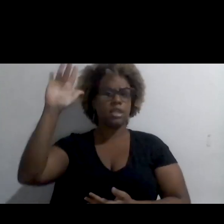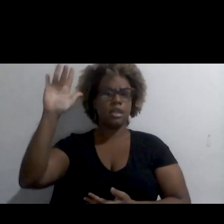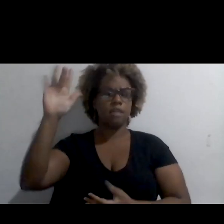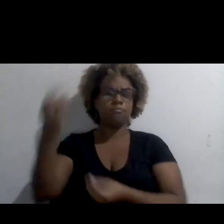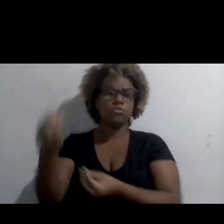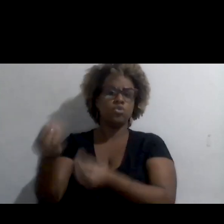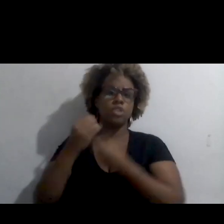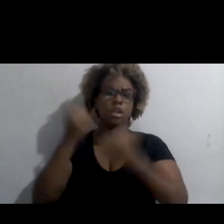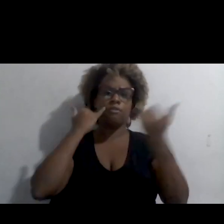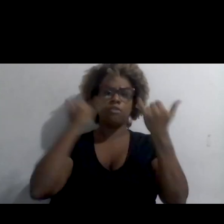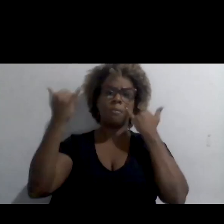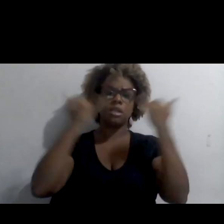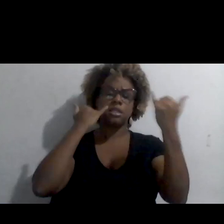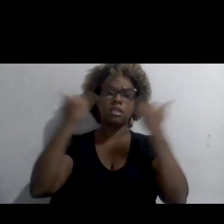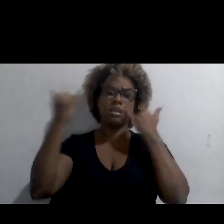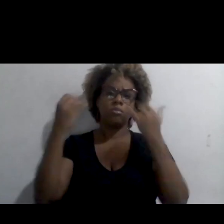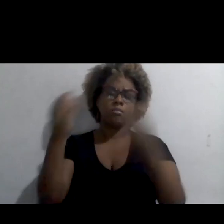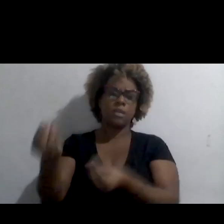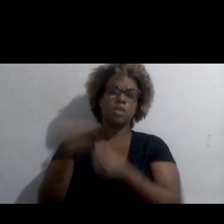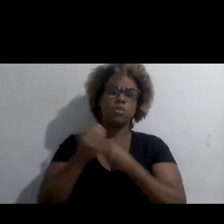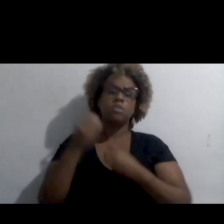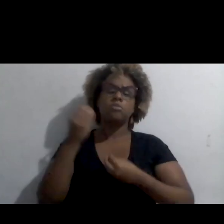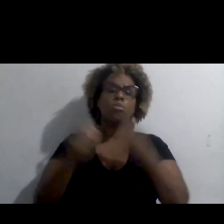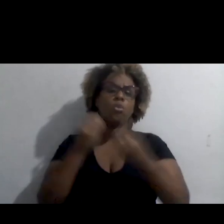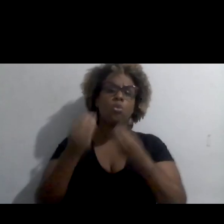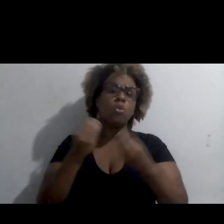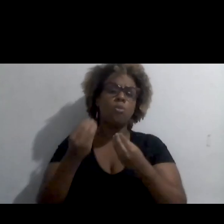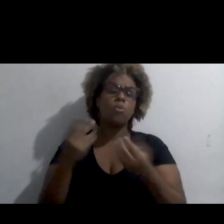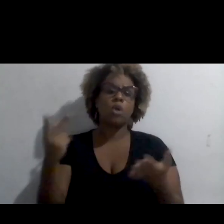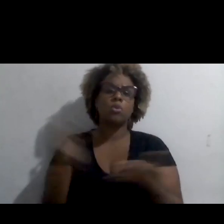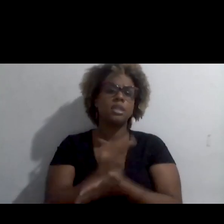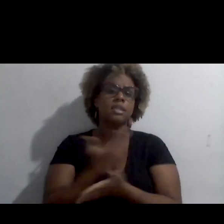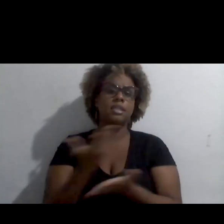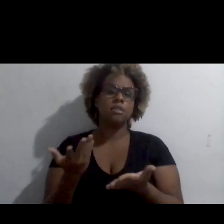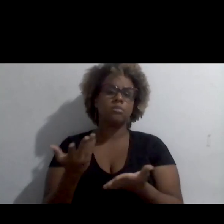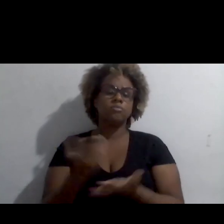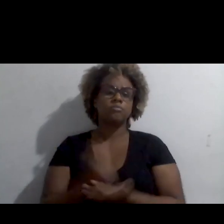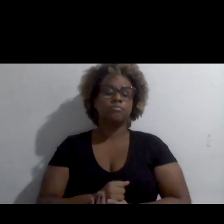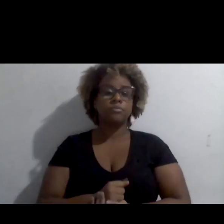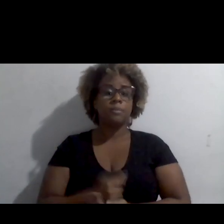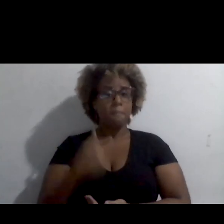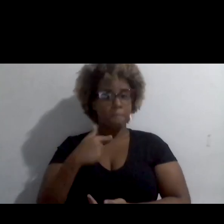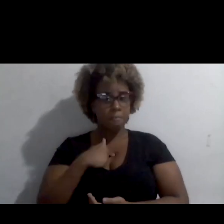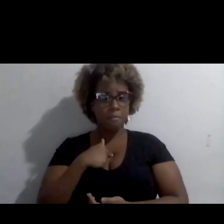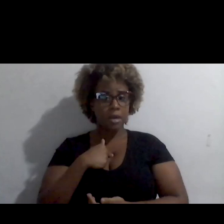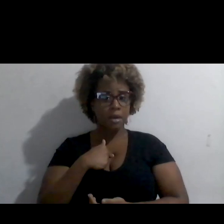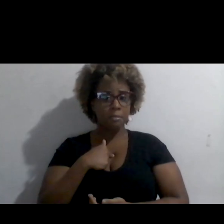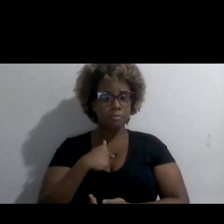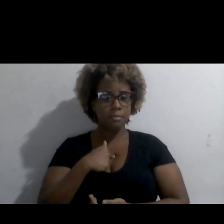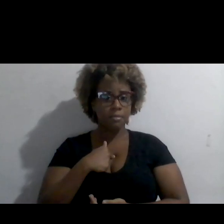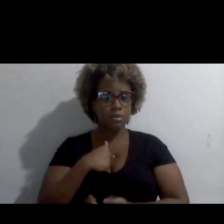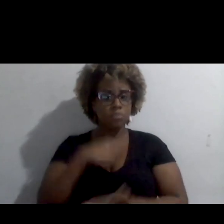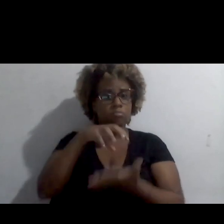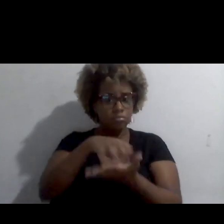no interior, como é que está acontecendo, como é que está sendo desenvolvido, não é publicizado. Então, para mim, o Centro de Formação em